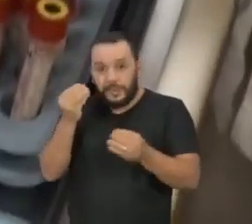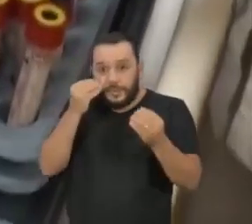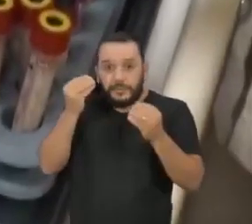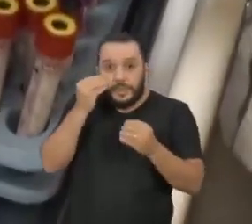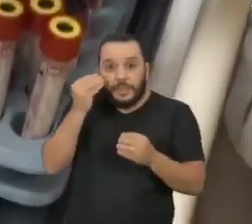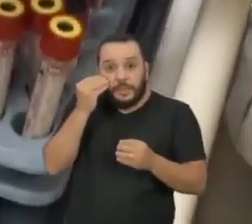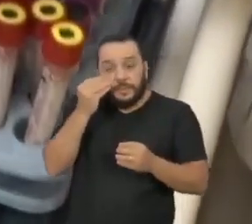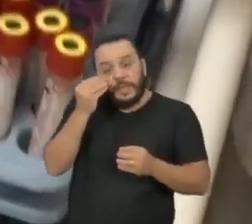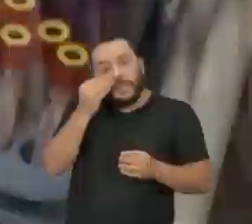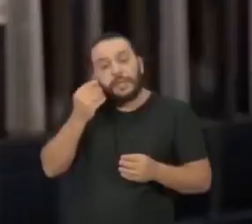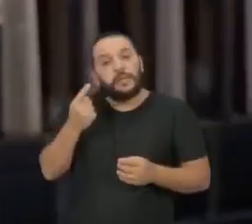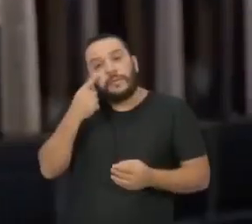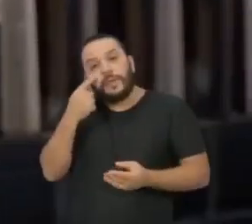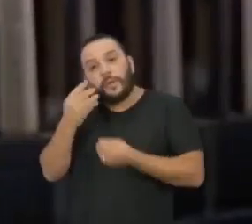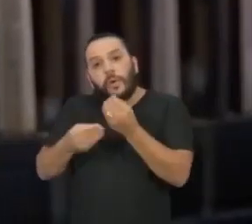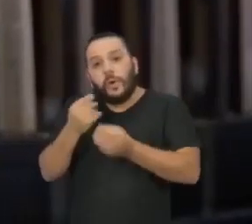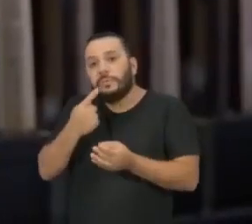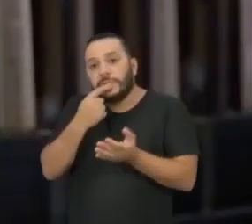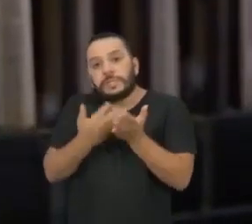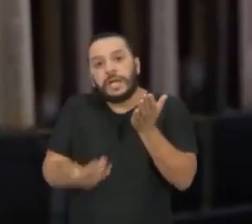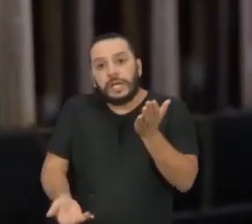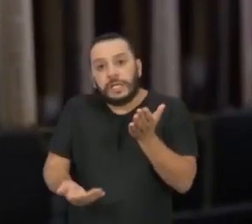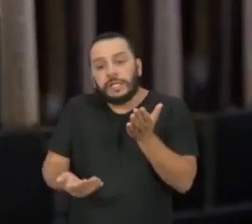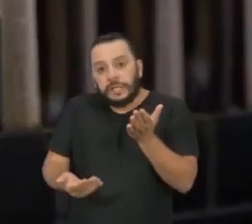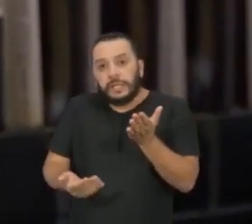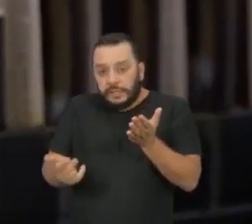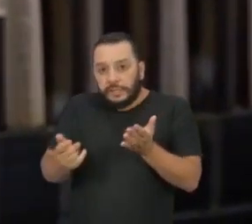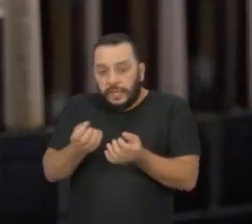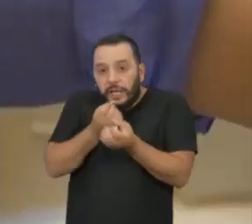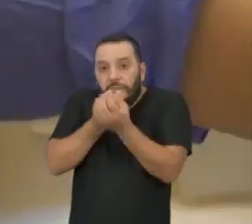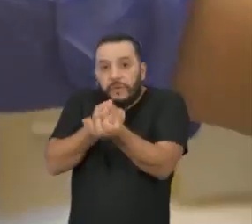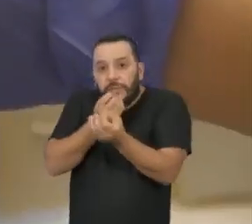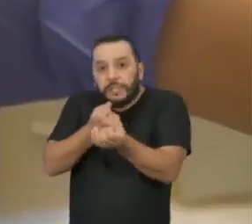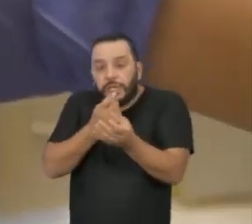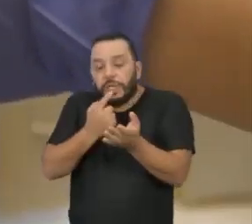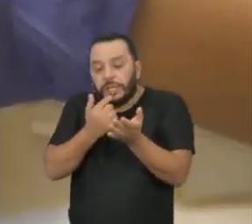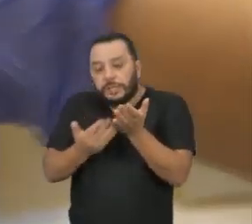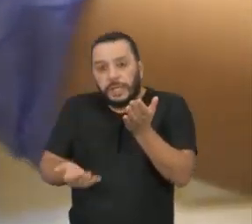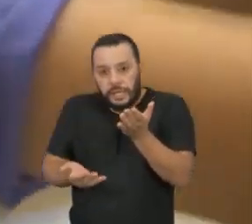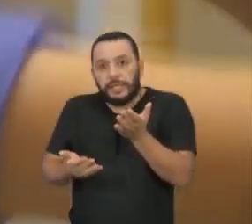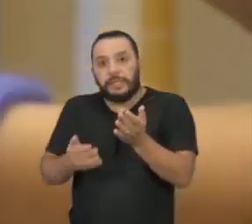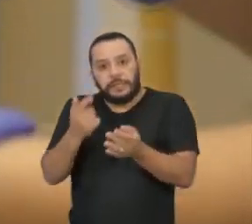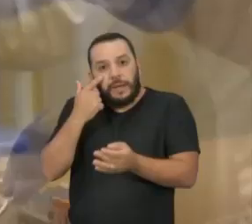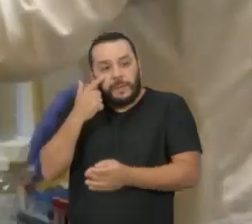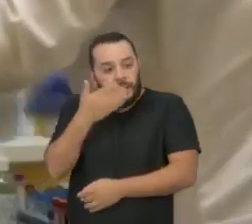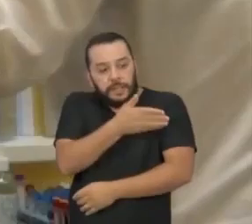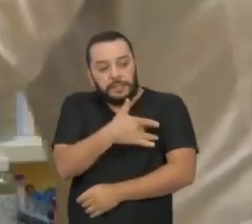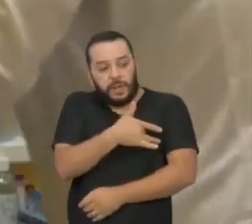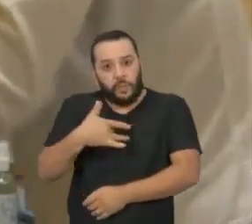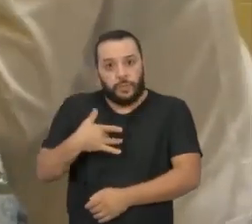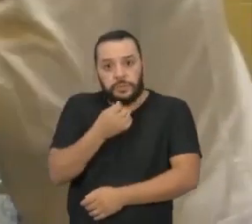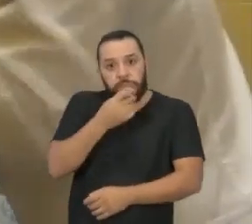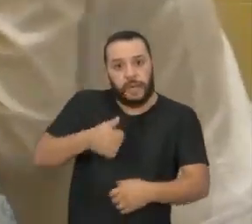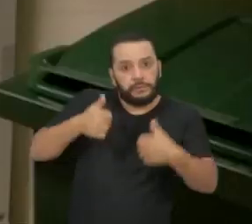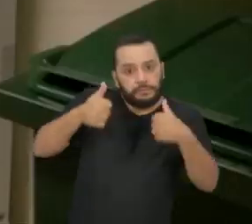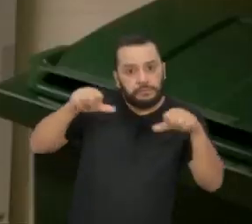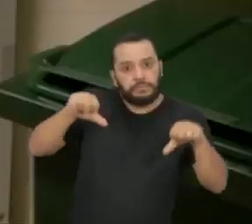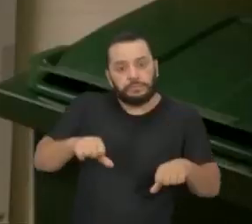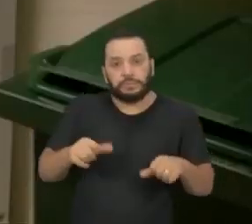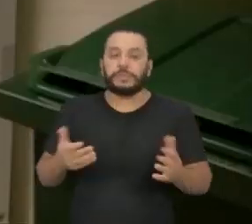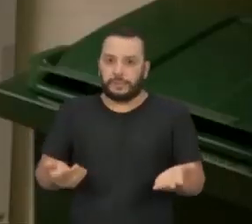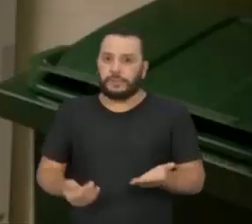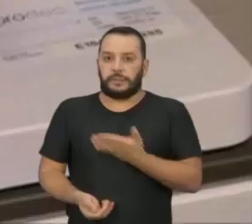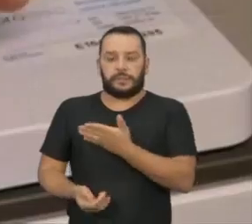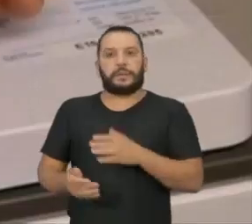experimento autoquantificado, que inclui o uso de dados de rastreamento automático da saúde para melhorar as tarefas diárias.